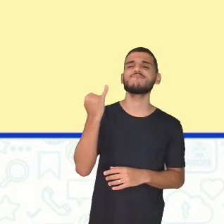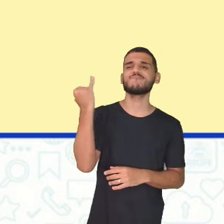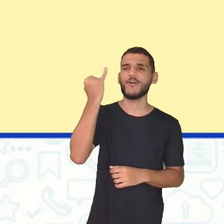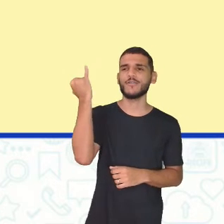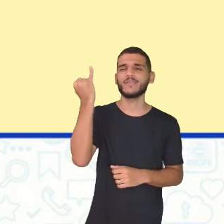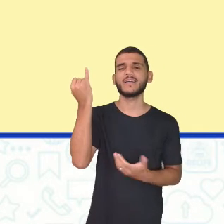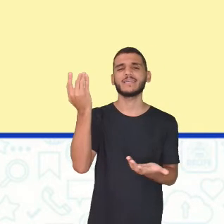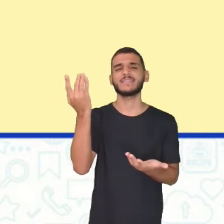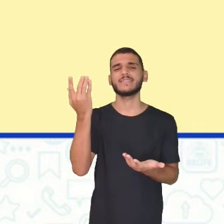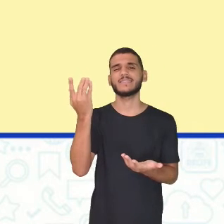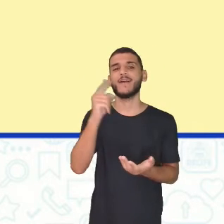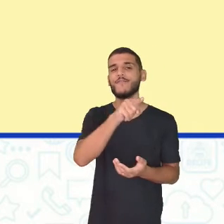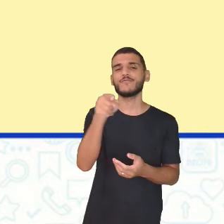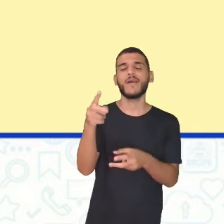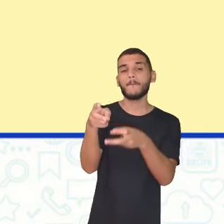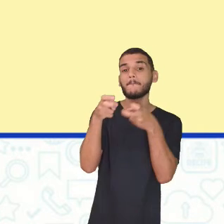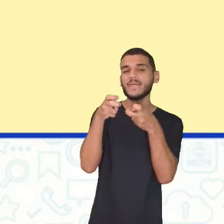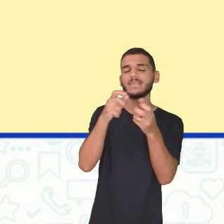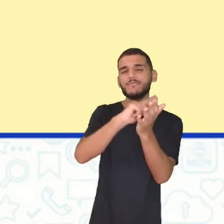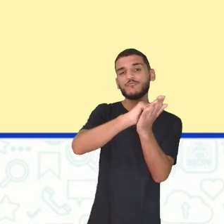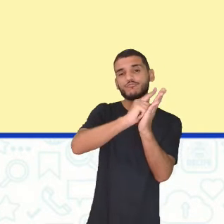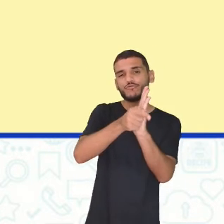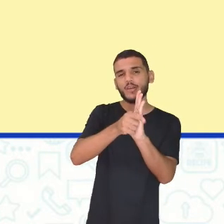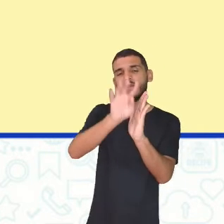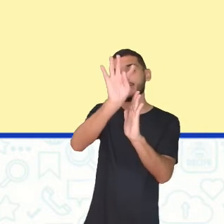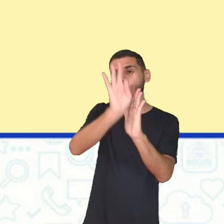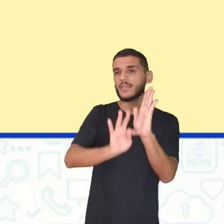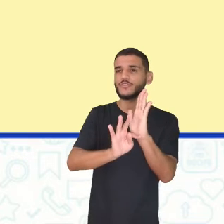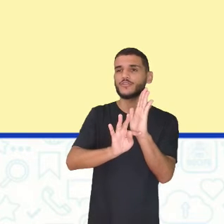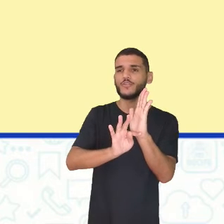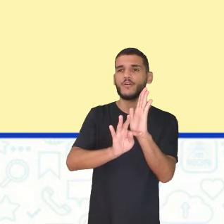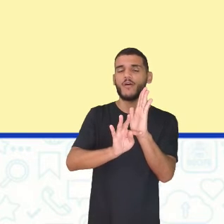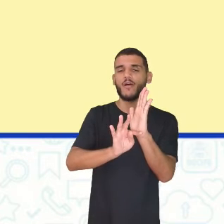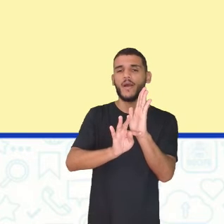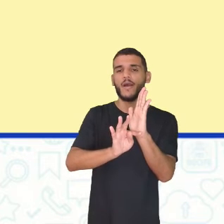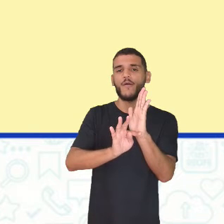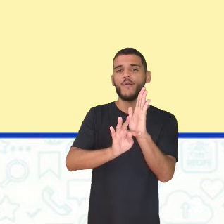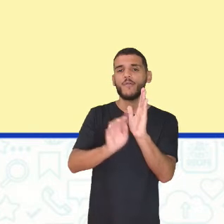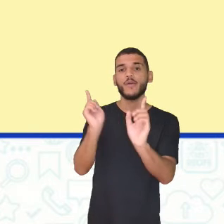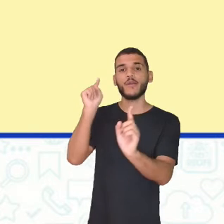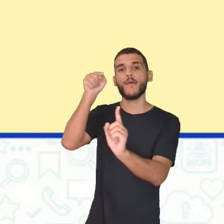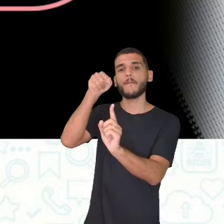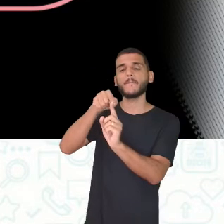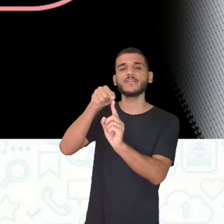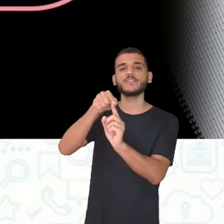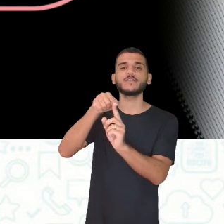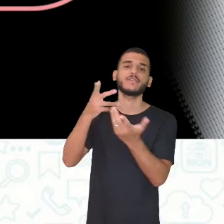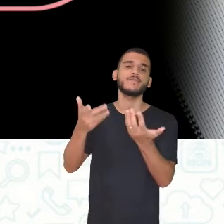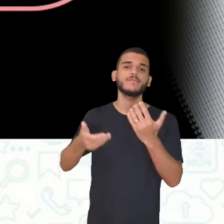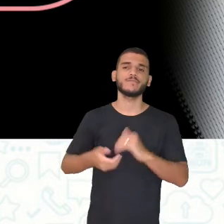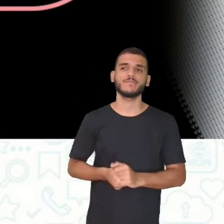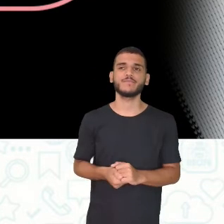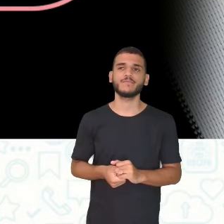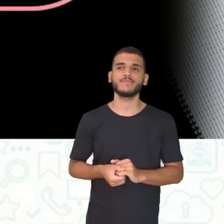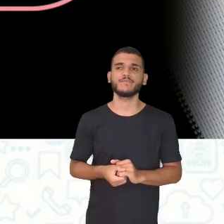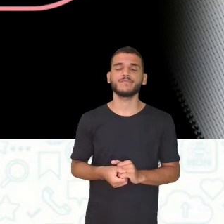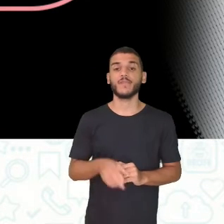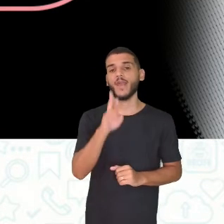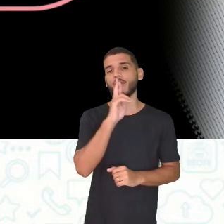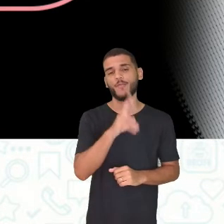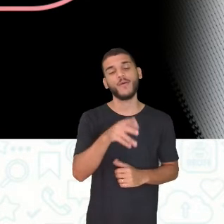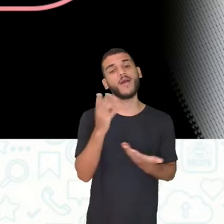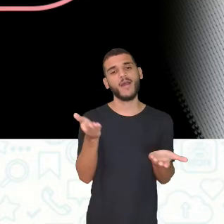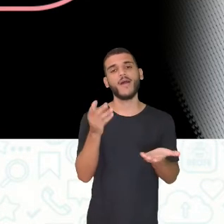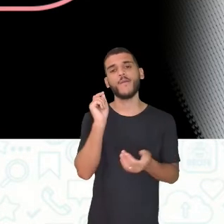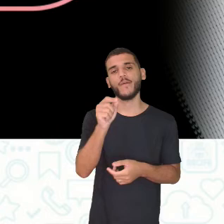não é, viesse a identificar o gênero textual, o que corresponde ao texto? Então, a resposta,